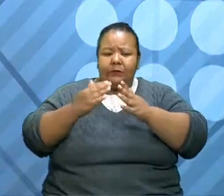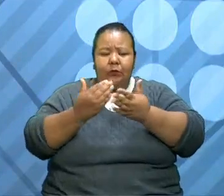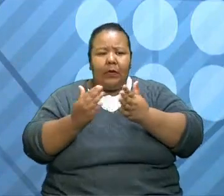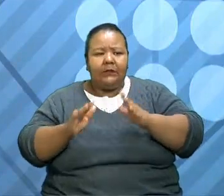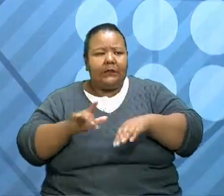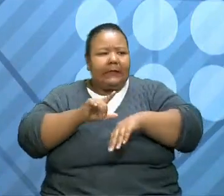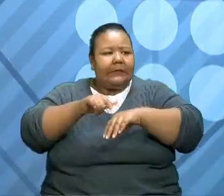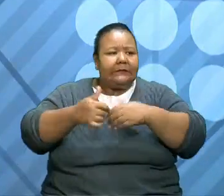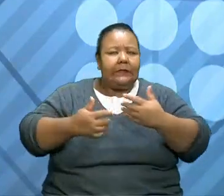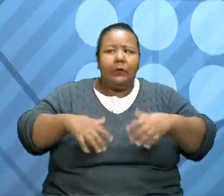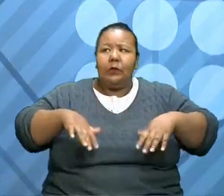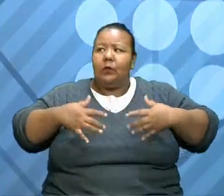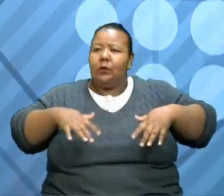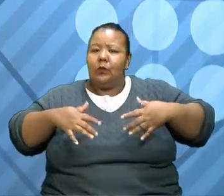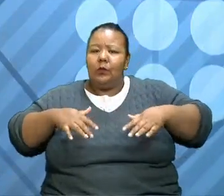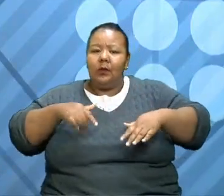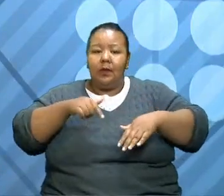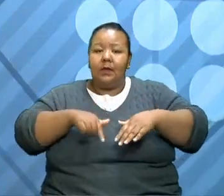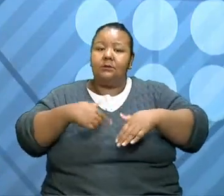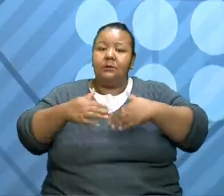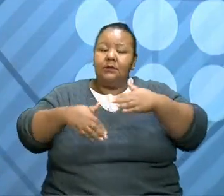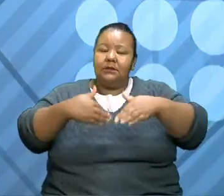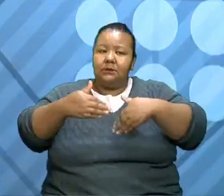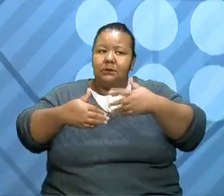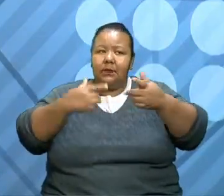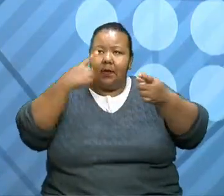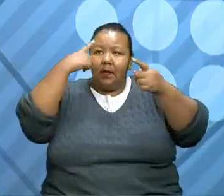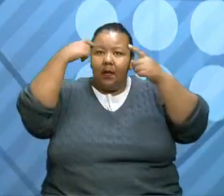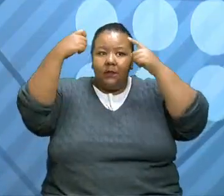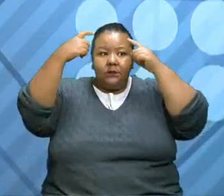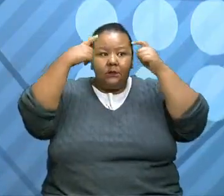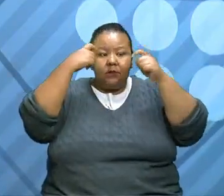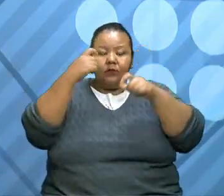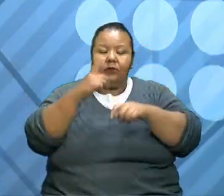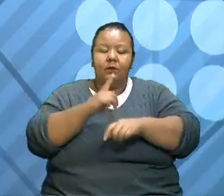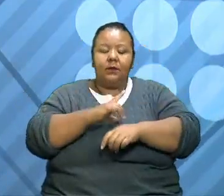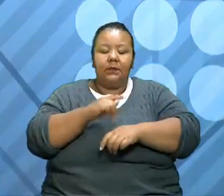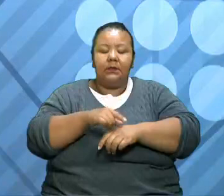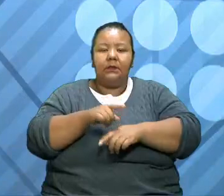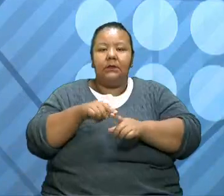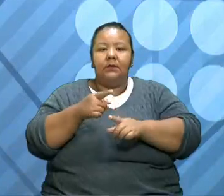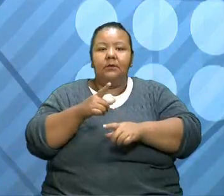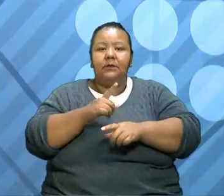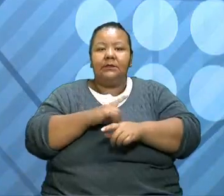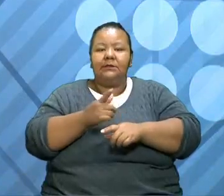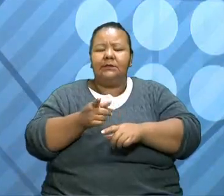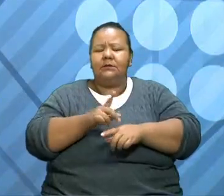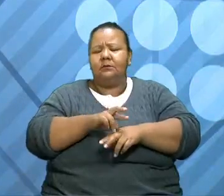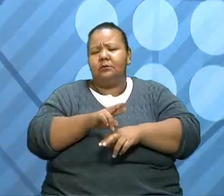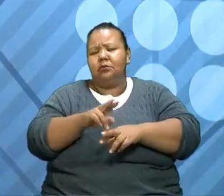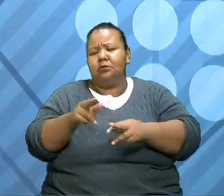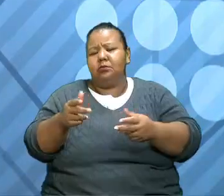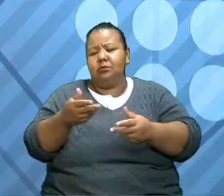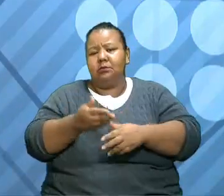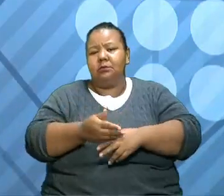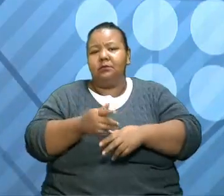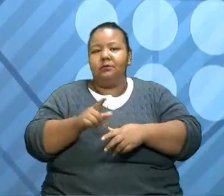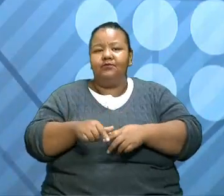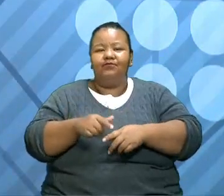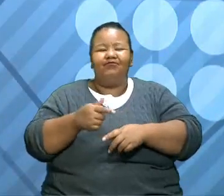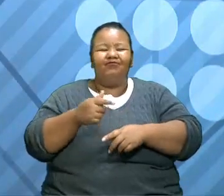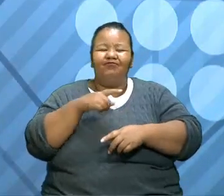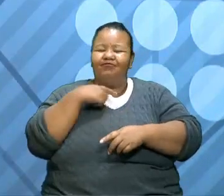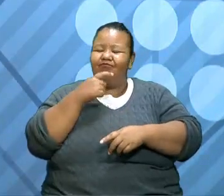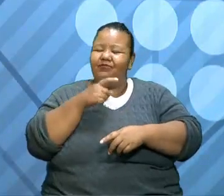atrasada. Então, às vezes, ela está num processo criativo, um desenvolvimento criativo, só que ela tem uma série de atividades a cumprir que ela